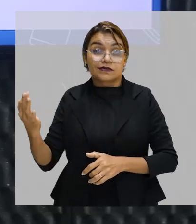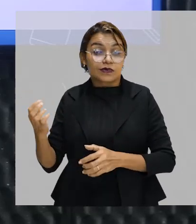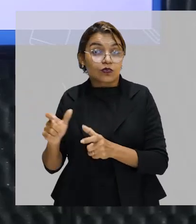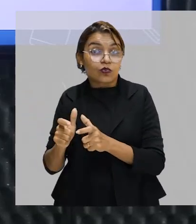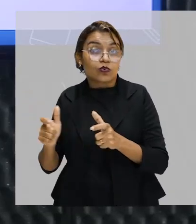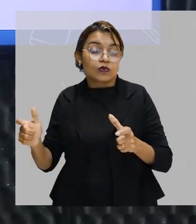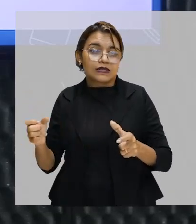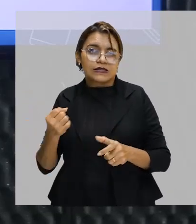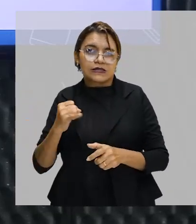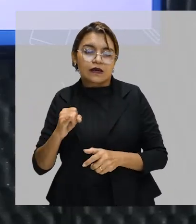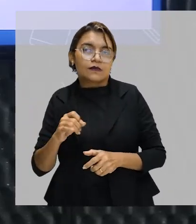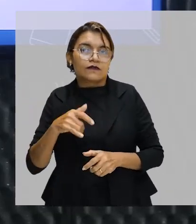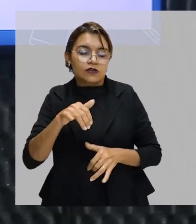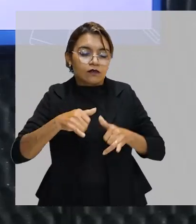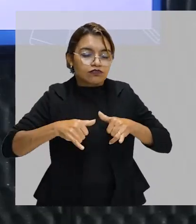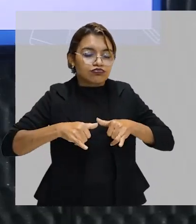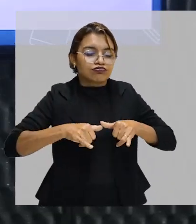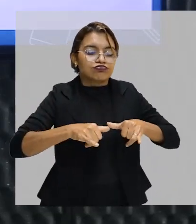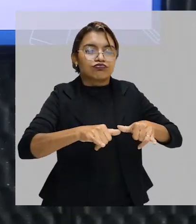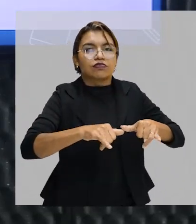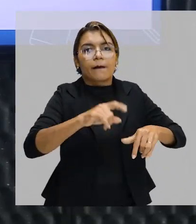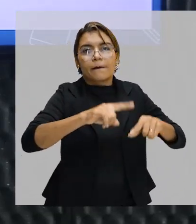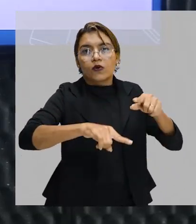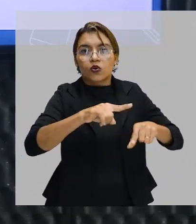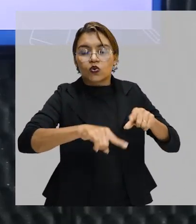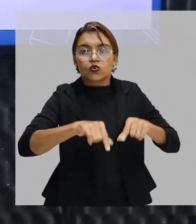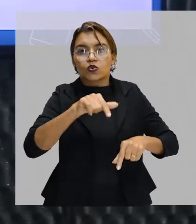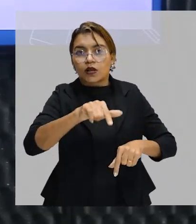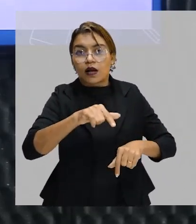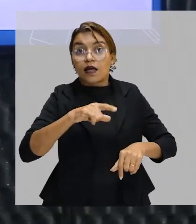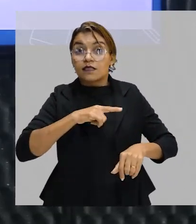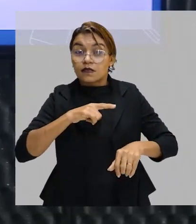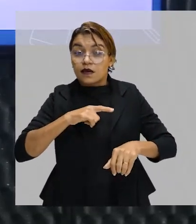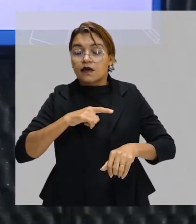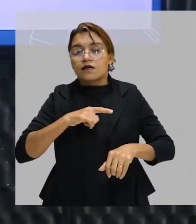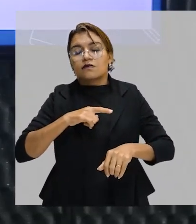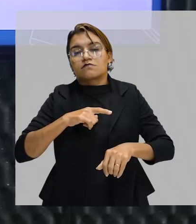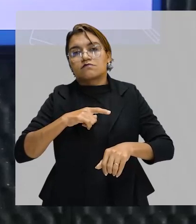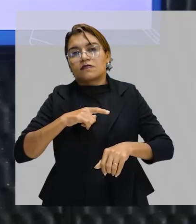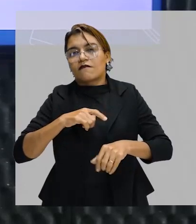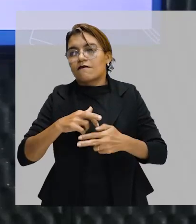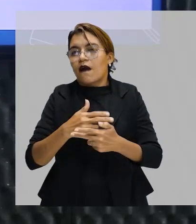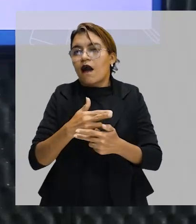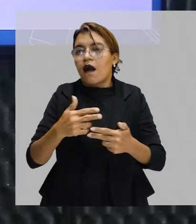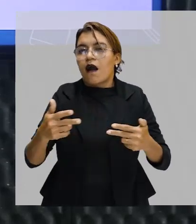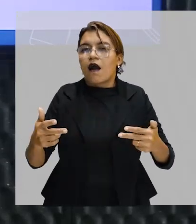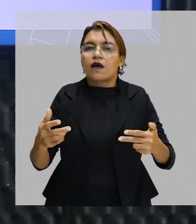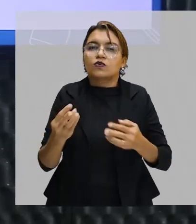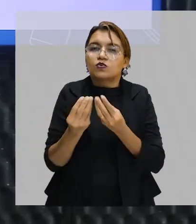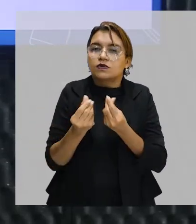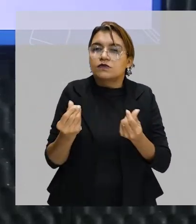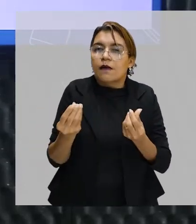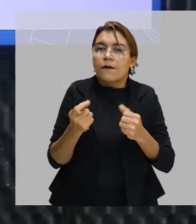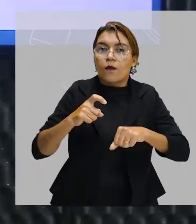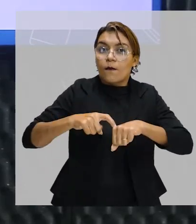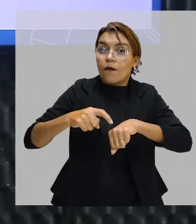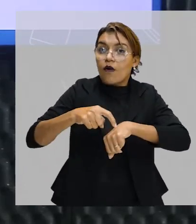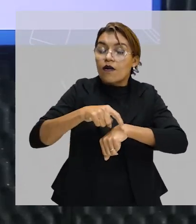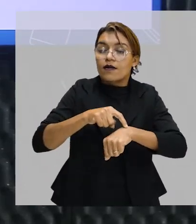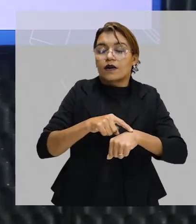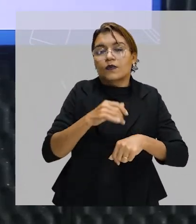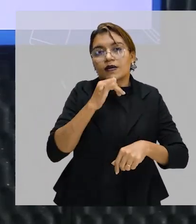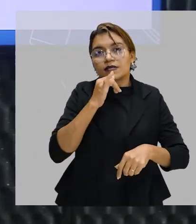vai ver diversos produtos que tem com morango como base, como sabor, ok? Como gosto.